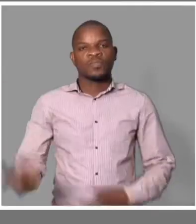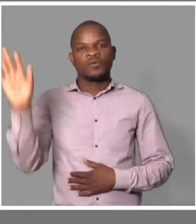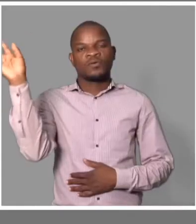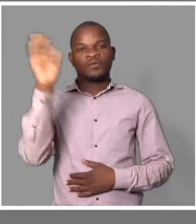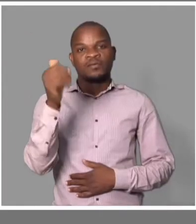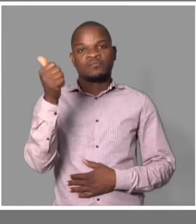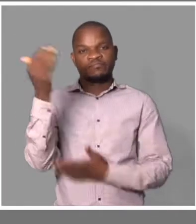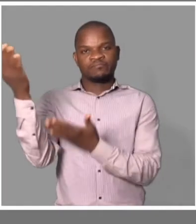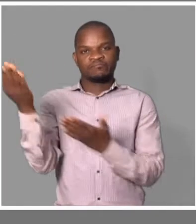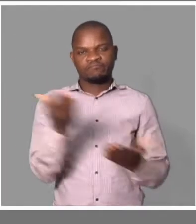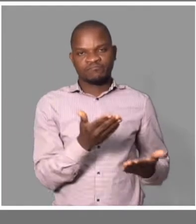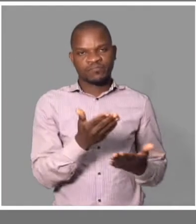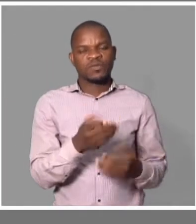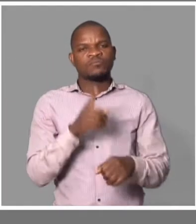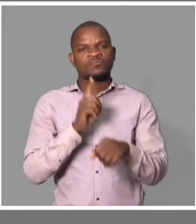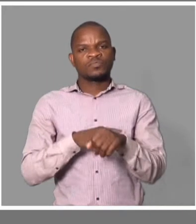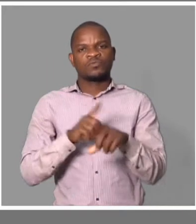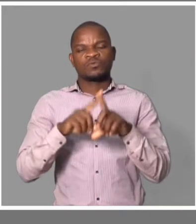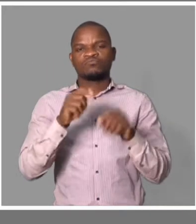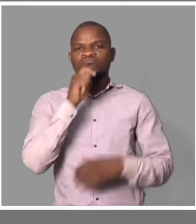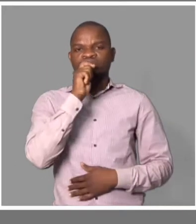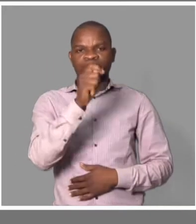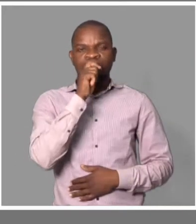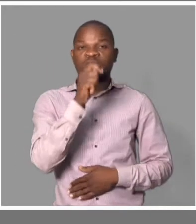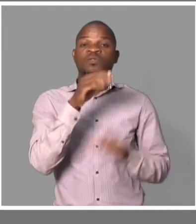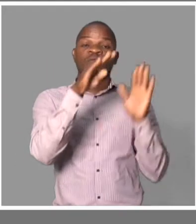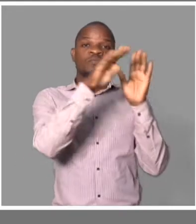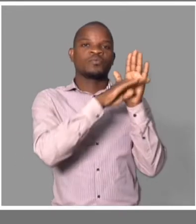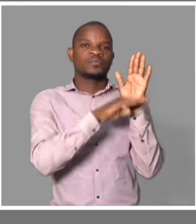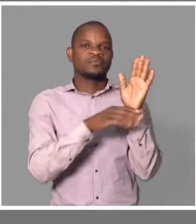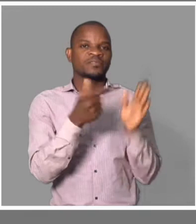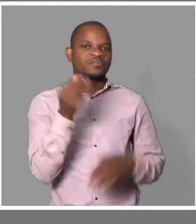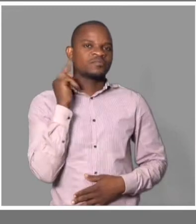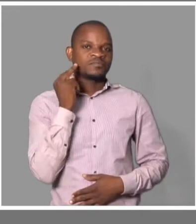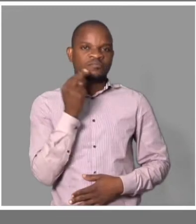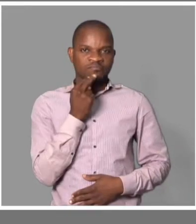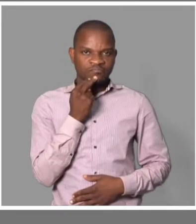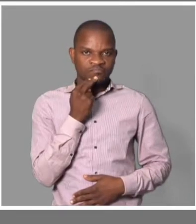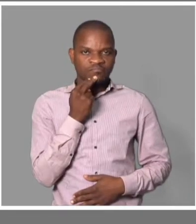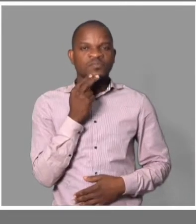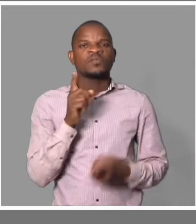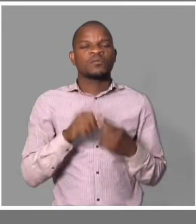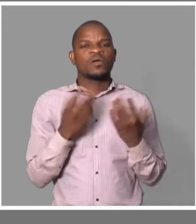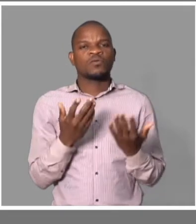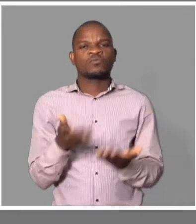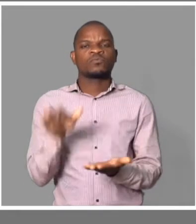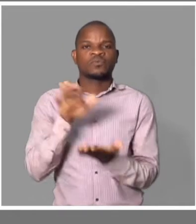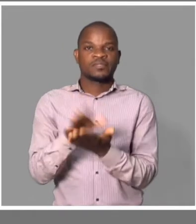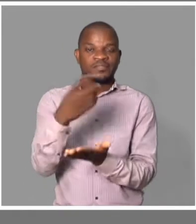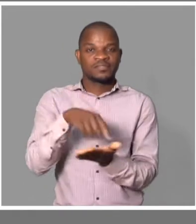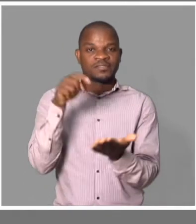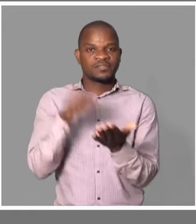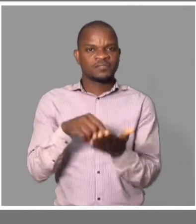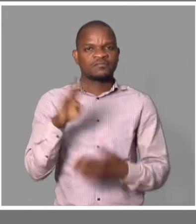Olá, sejam bem-vindos ao espaço de entrevista no programa da TV Surdo. Vamos perguntar também aqui na cidade de Itabeira. Vamos